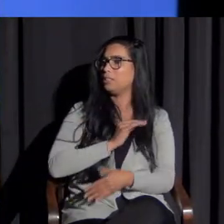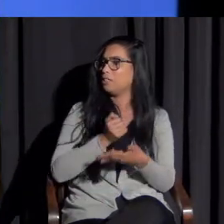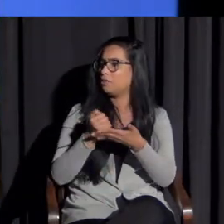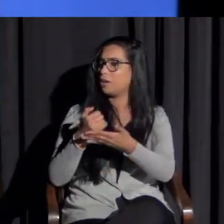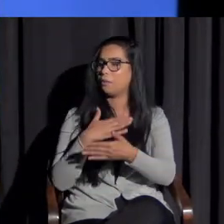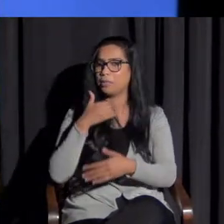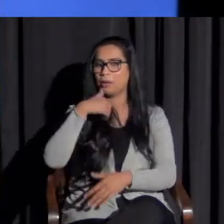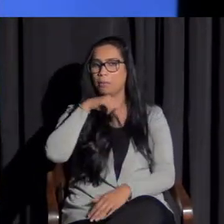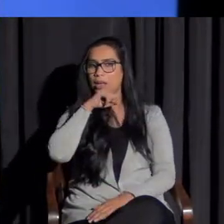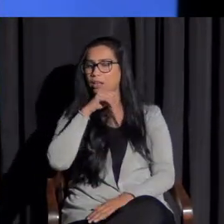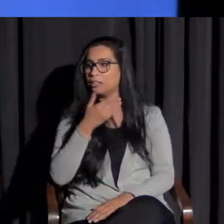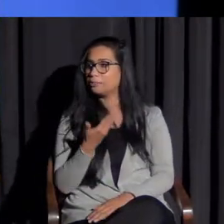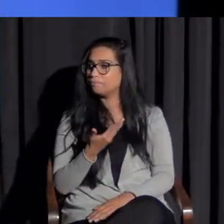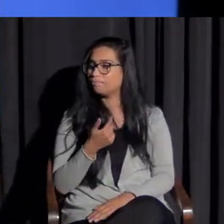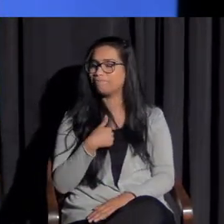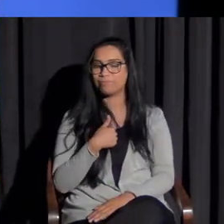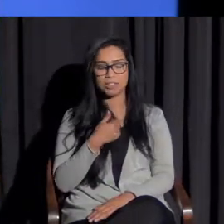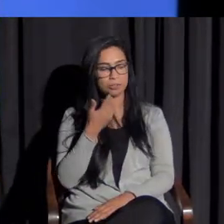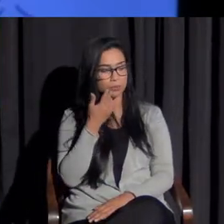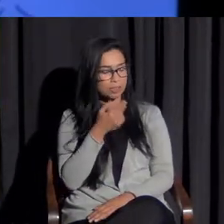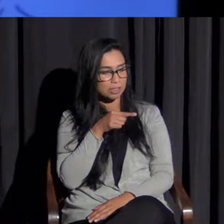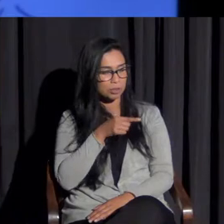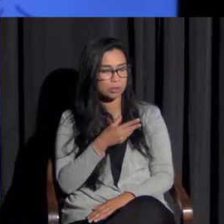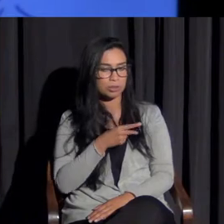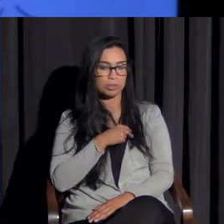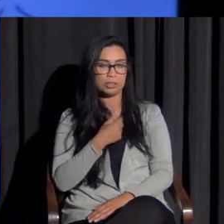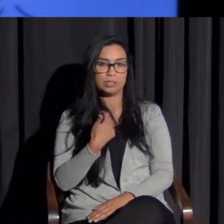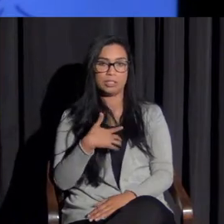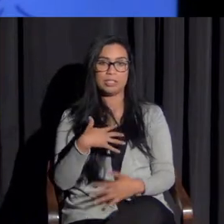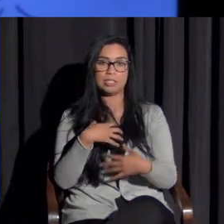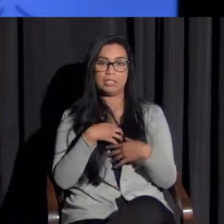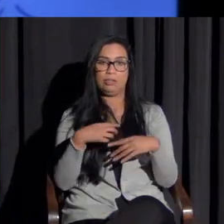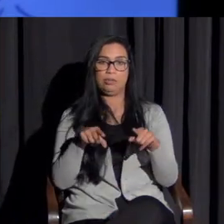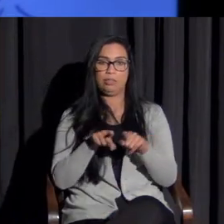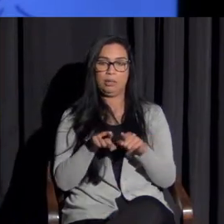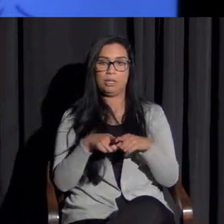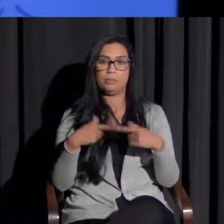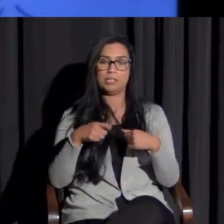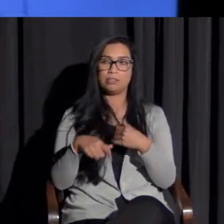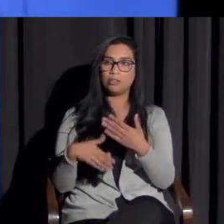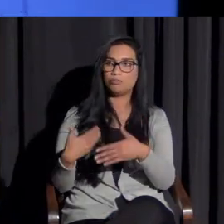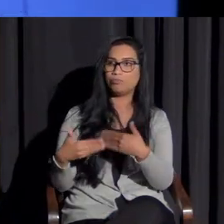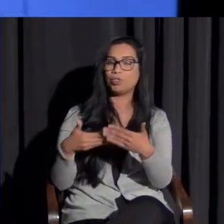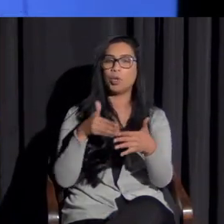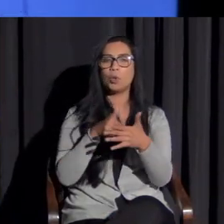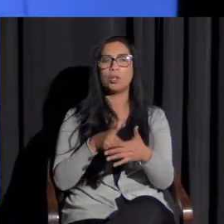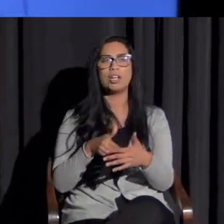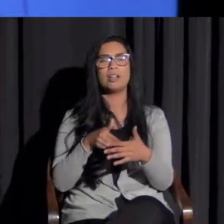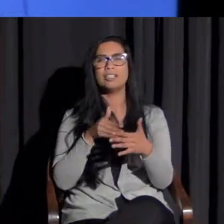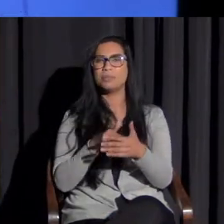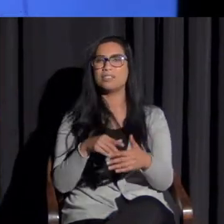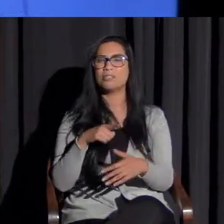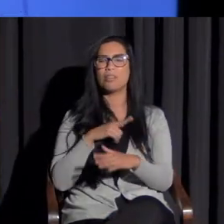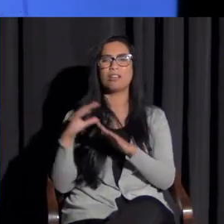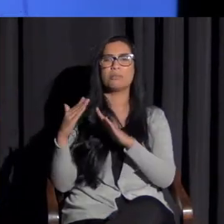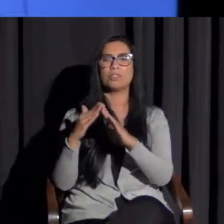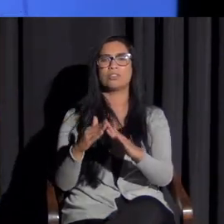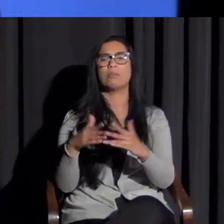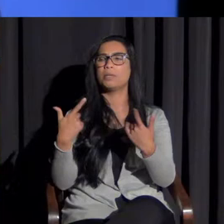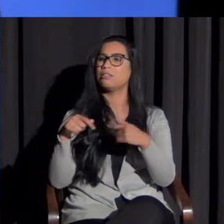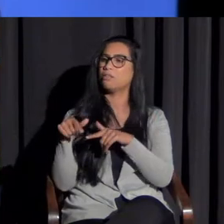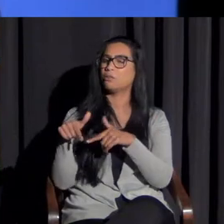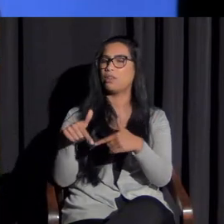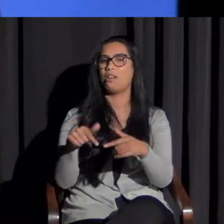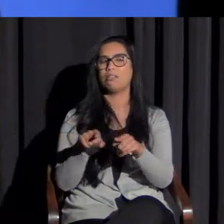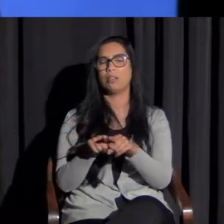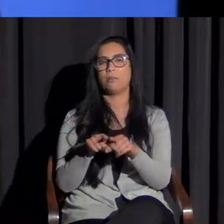falava: a gente tem que fazer alguma coisa para mudar isso. A luta tem que continuar pela moradia, mas isso ainda é muito pouco, a luta pela